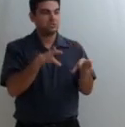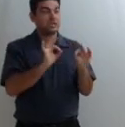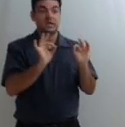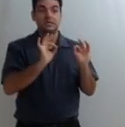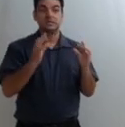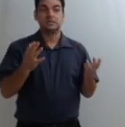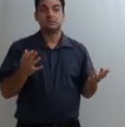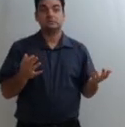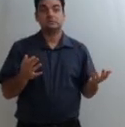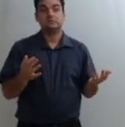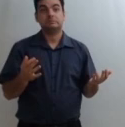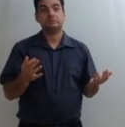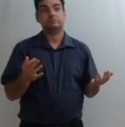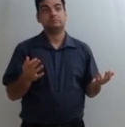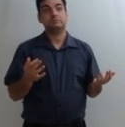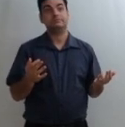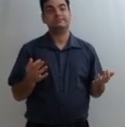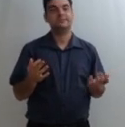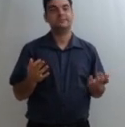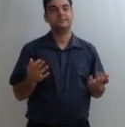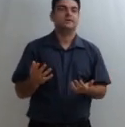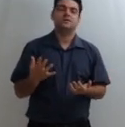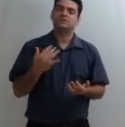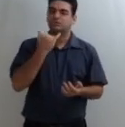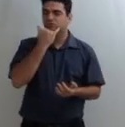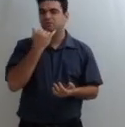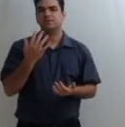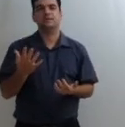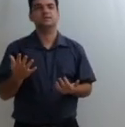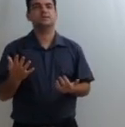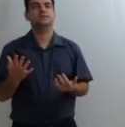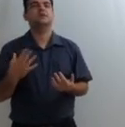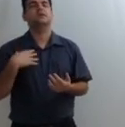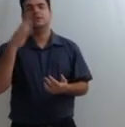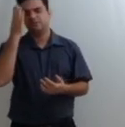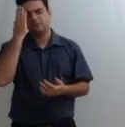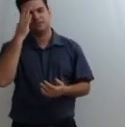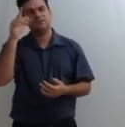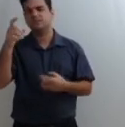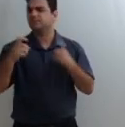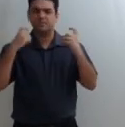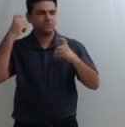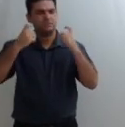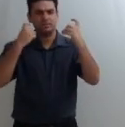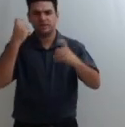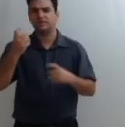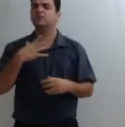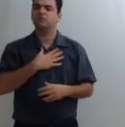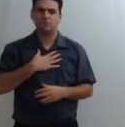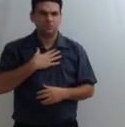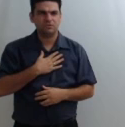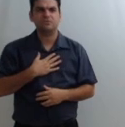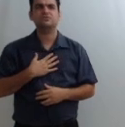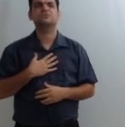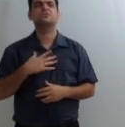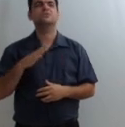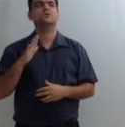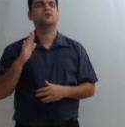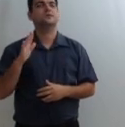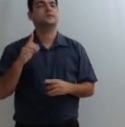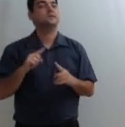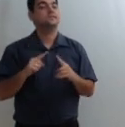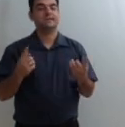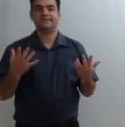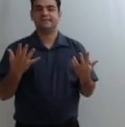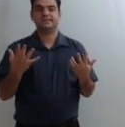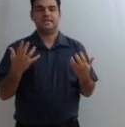embora muito sensibilizado pela preocupação com a garantia da ampla defesa, eu não vejo